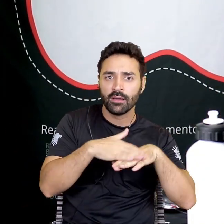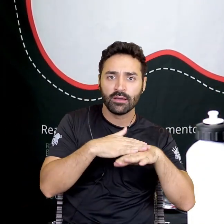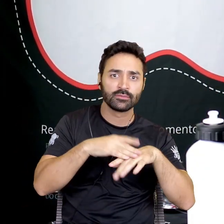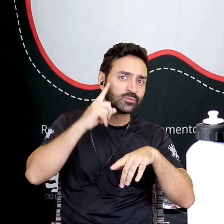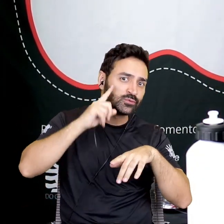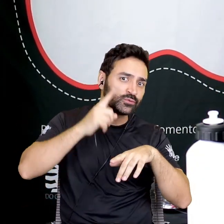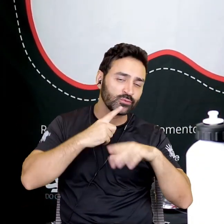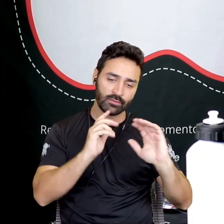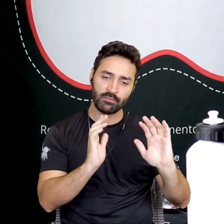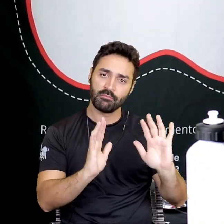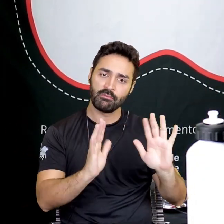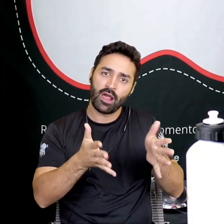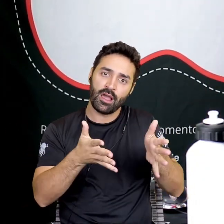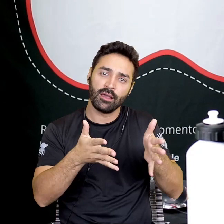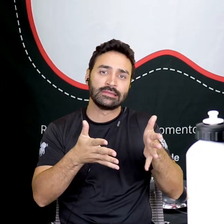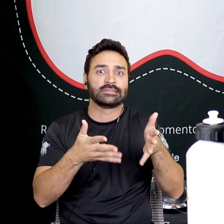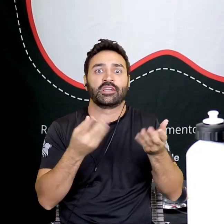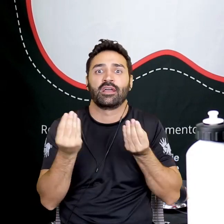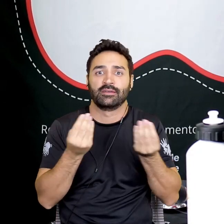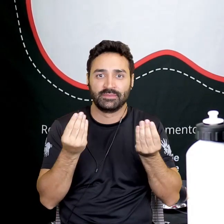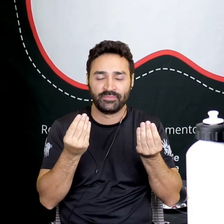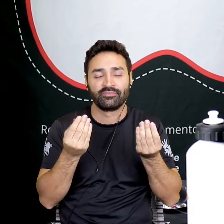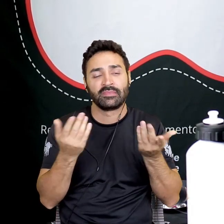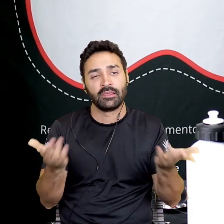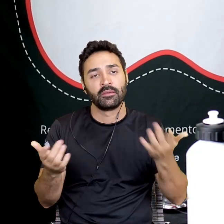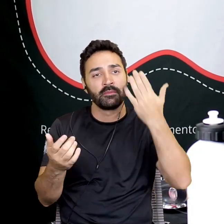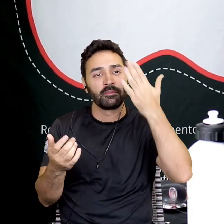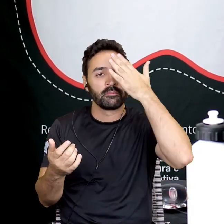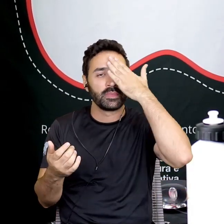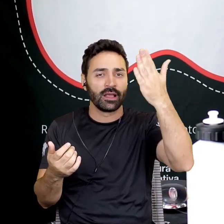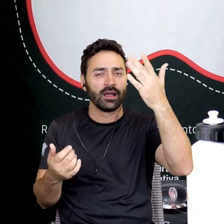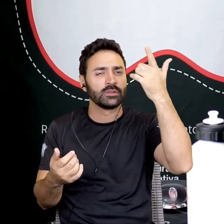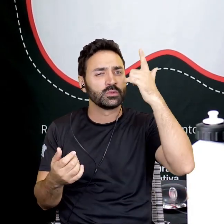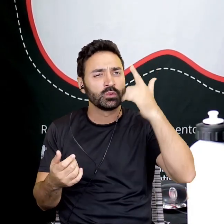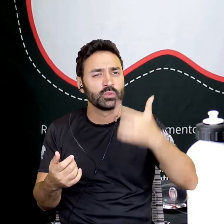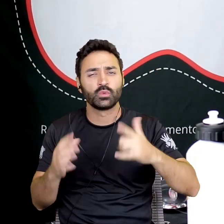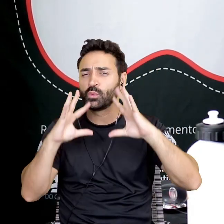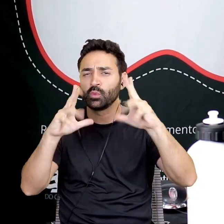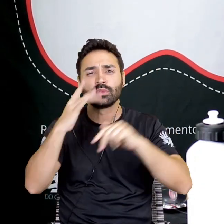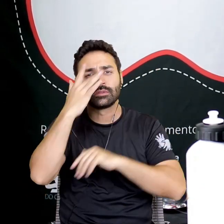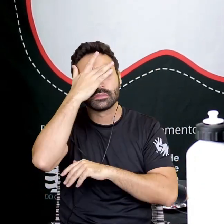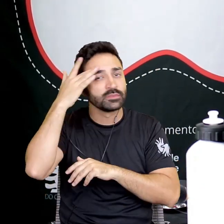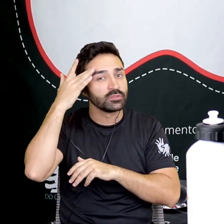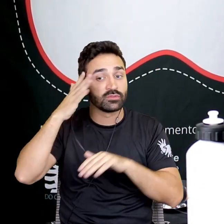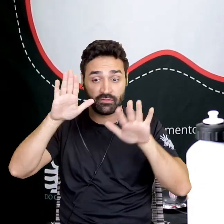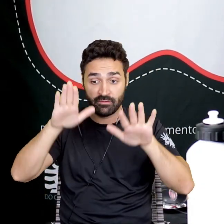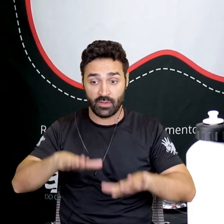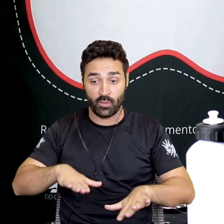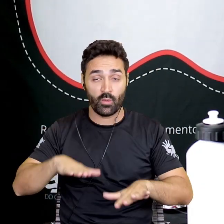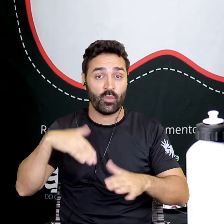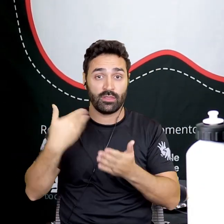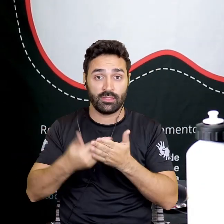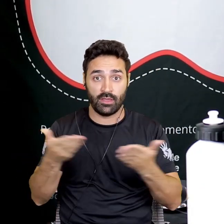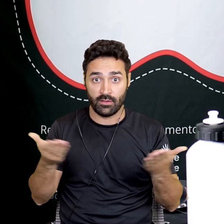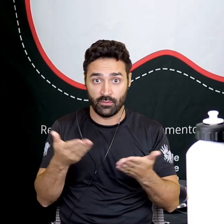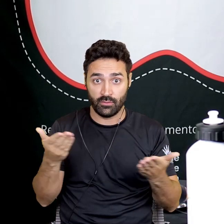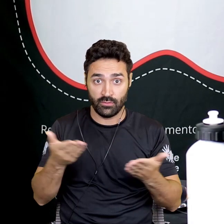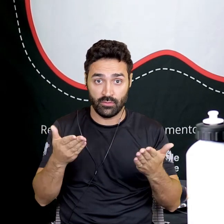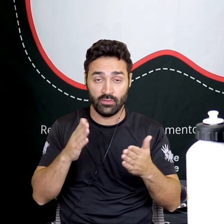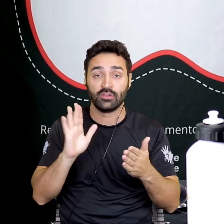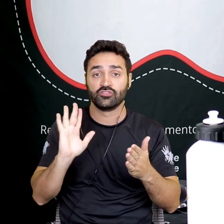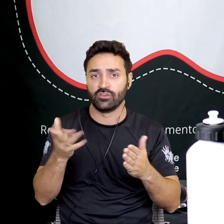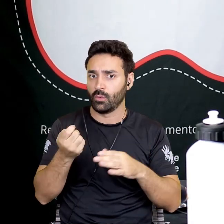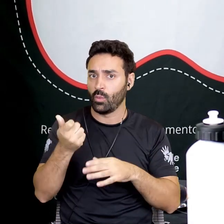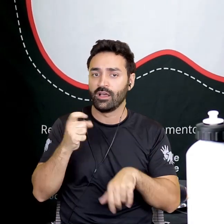sinais. Certo? Mais uma vez eu quero agradecer a todas as pessoas que ficaram aqui até agora, que a gente já está chegando no final